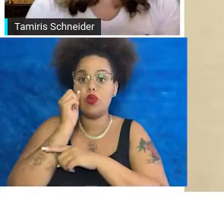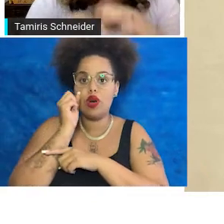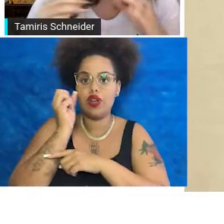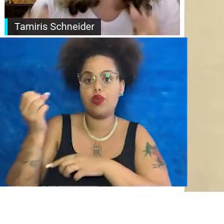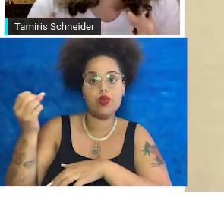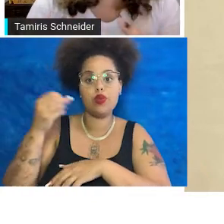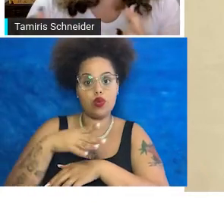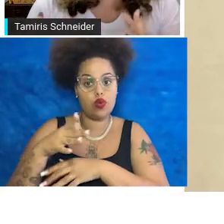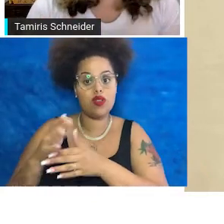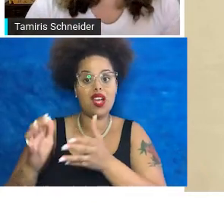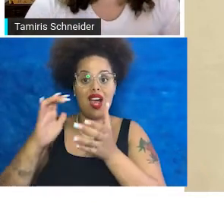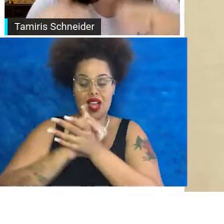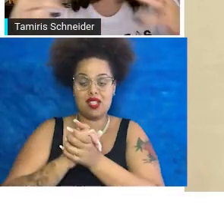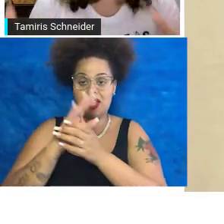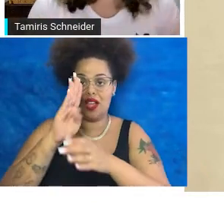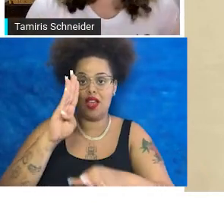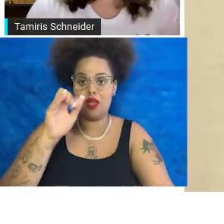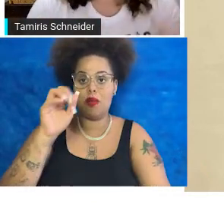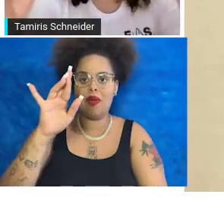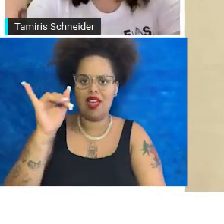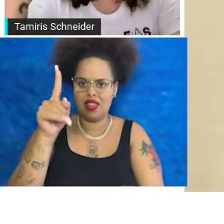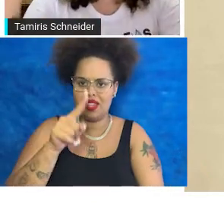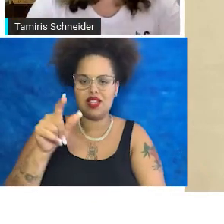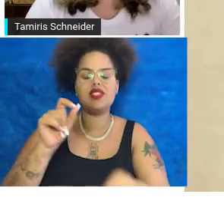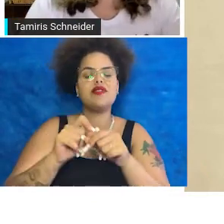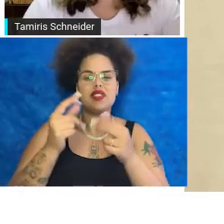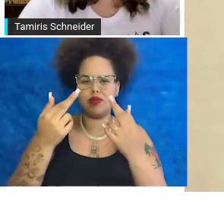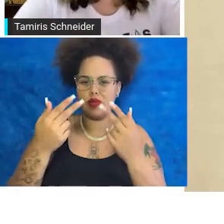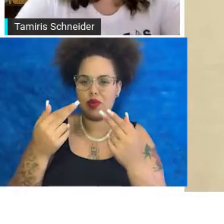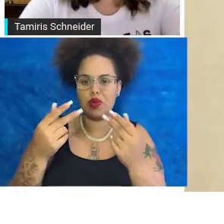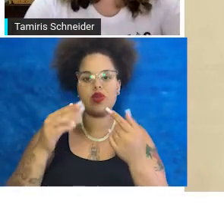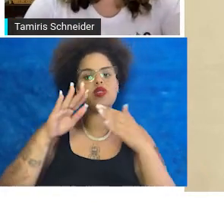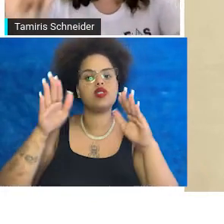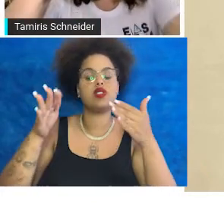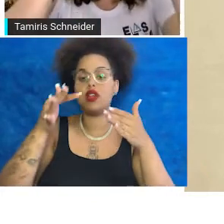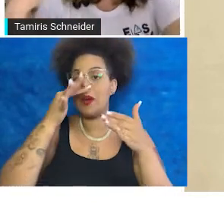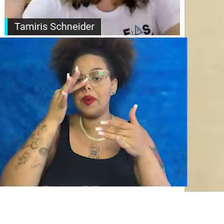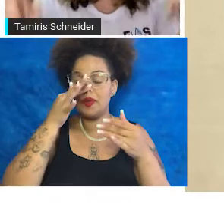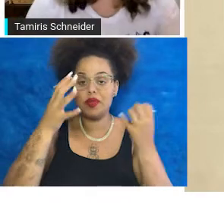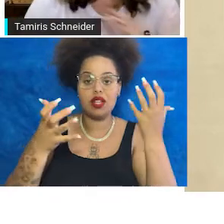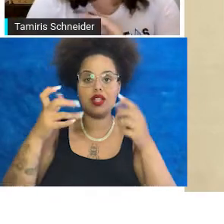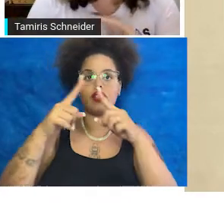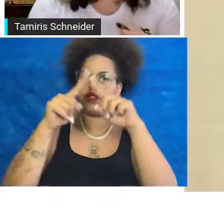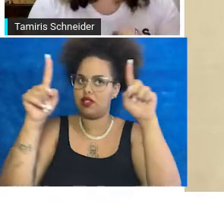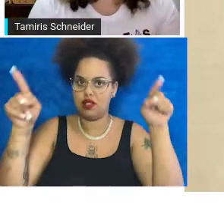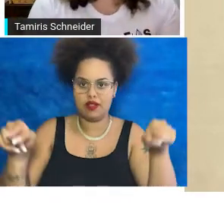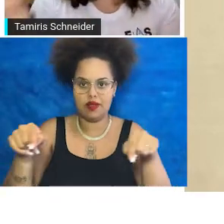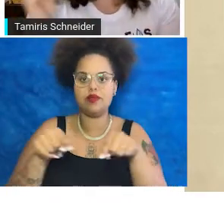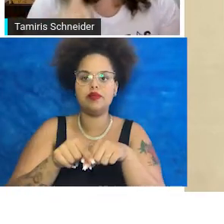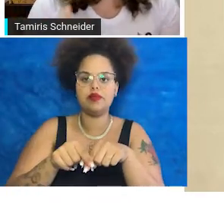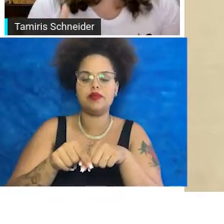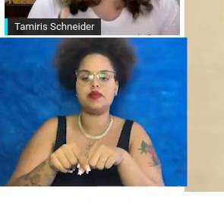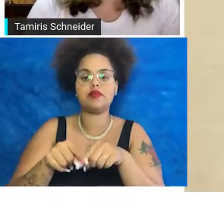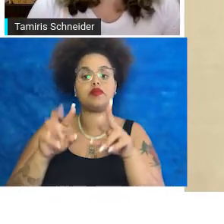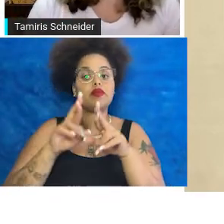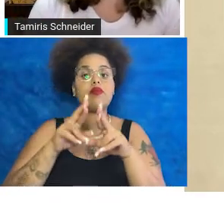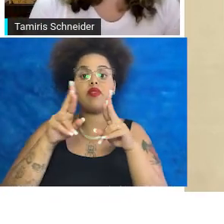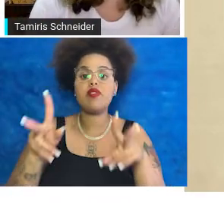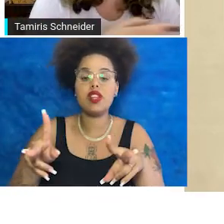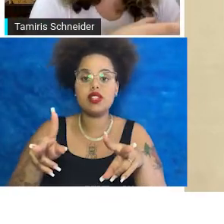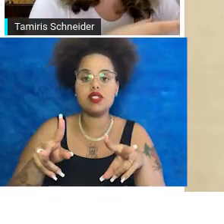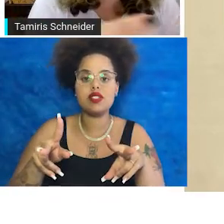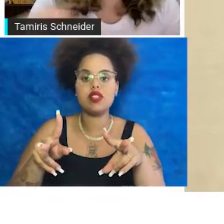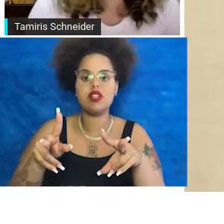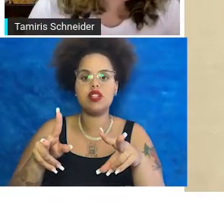novo, casada da Beatriz, a gente fez a mesma coisa. Então, tinha criados mudos, plantas, painel, e é isso. A diferença é, a